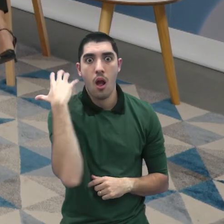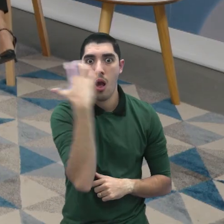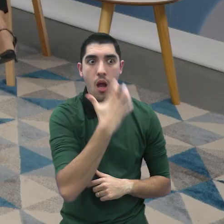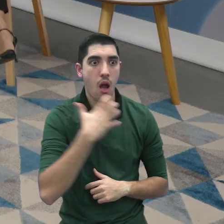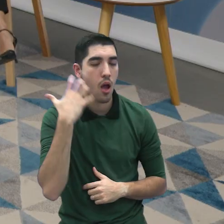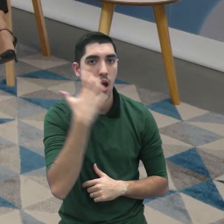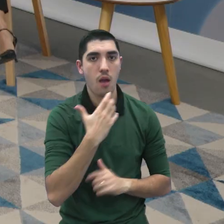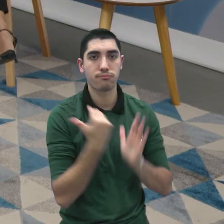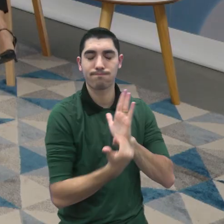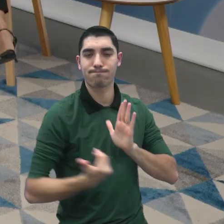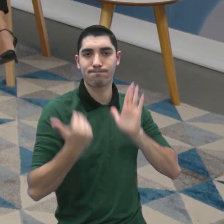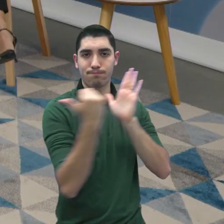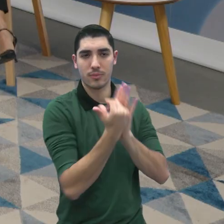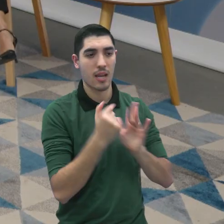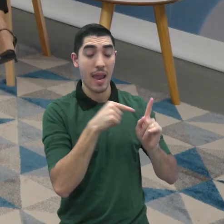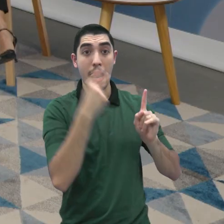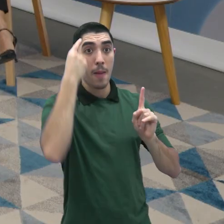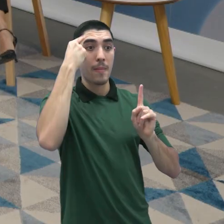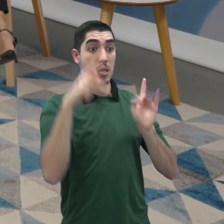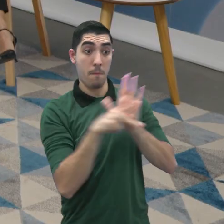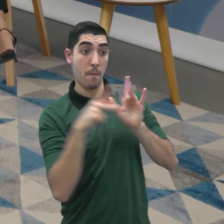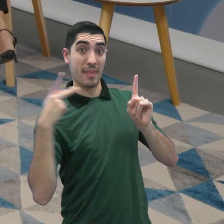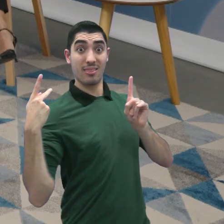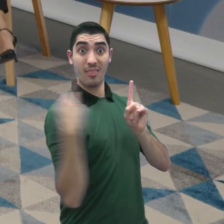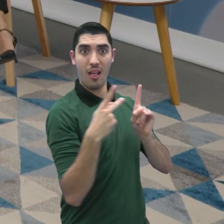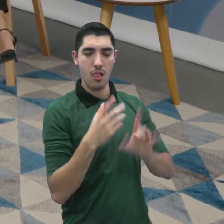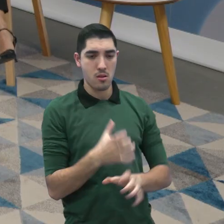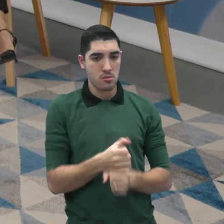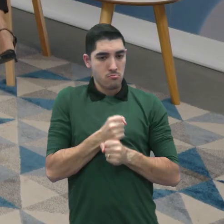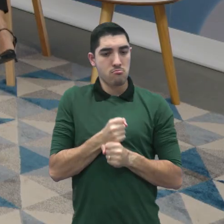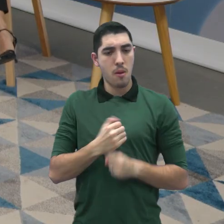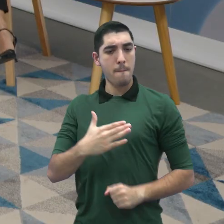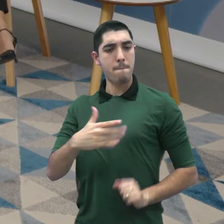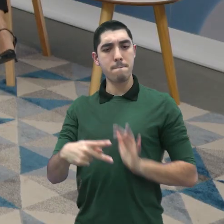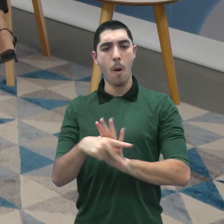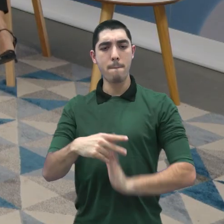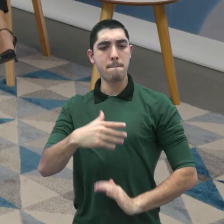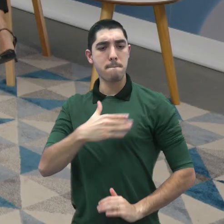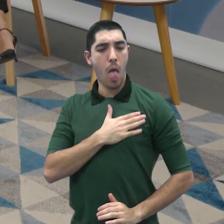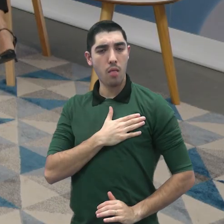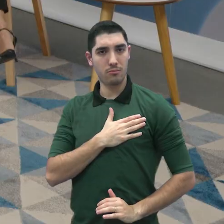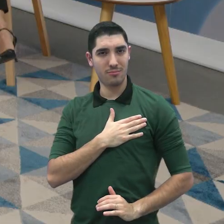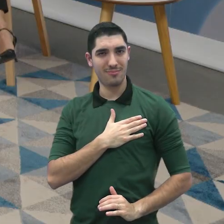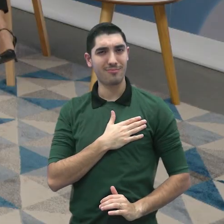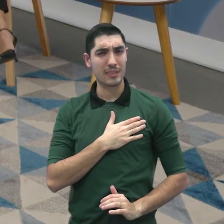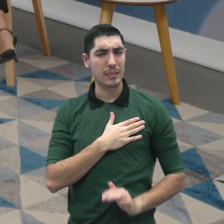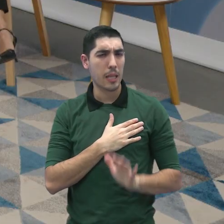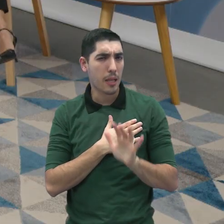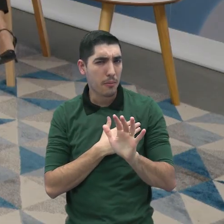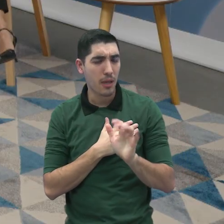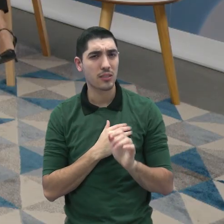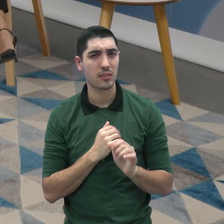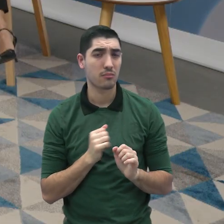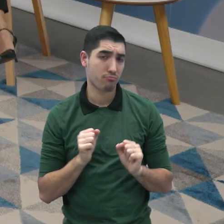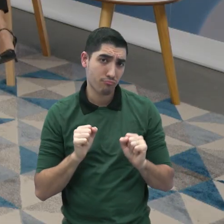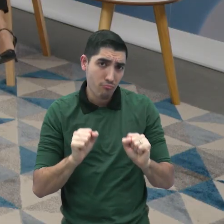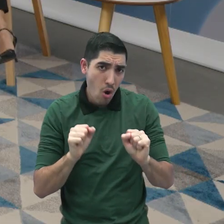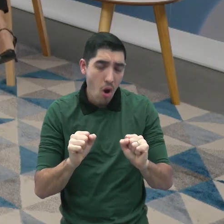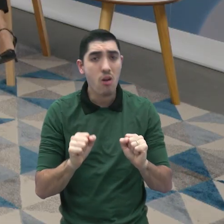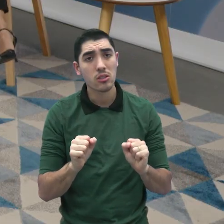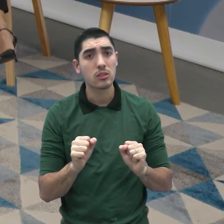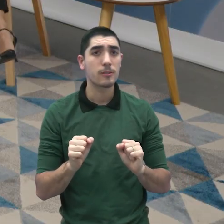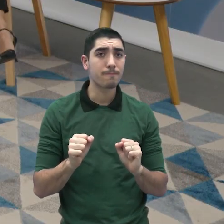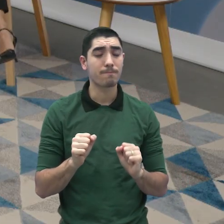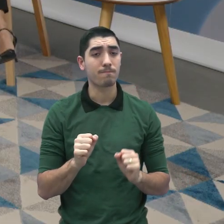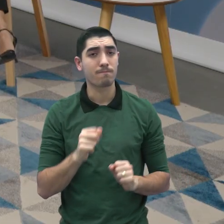gente falou da sensação de pertencimento, já que isso causa na pessoa, pode ser um impulso a mais, né,